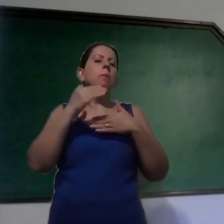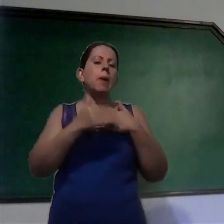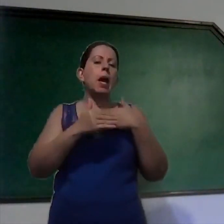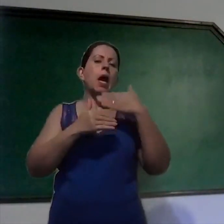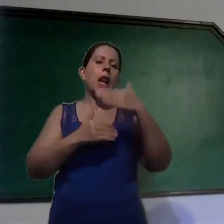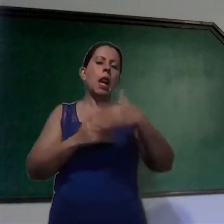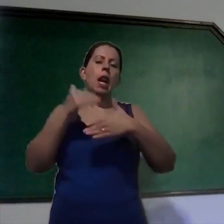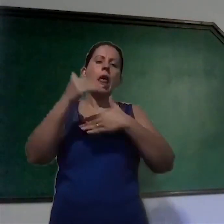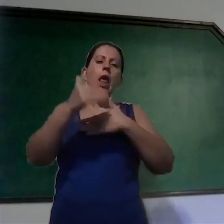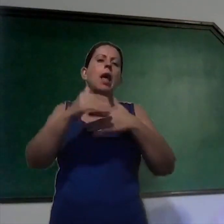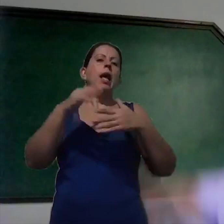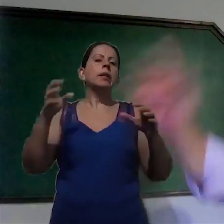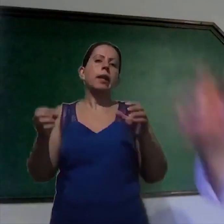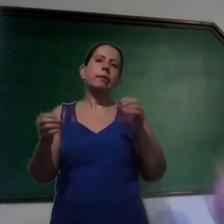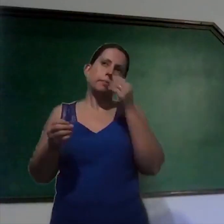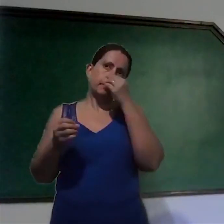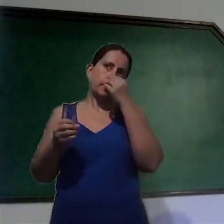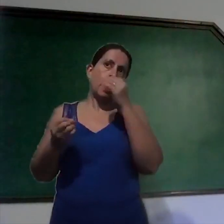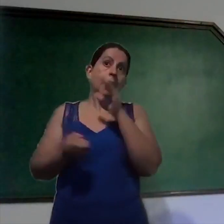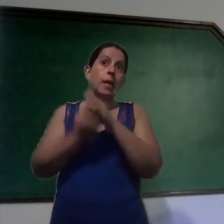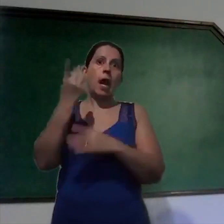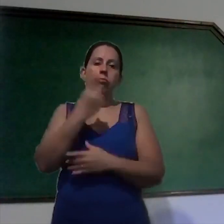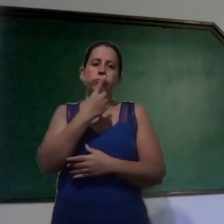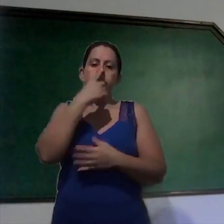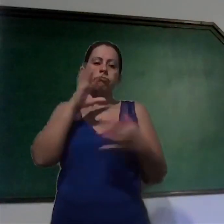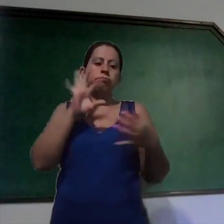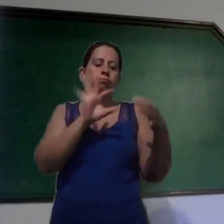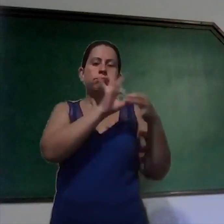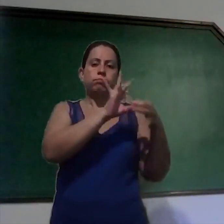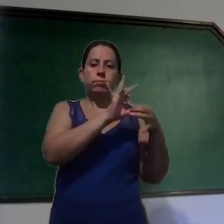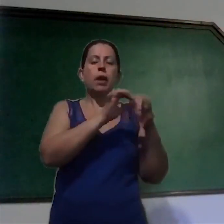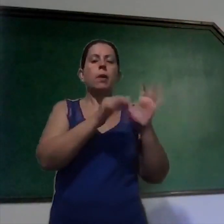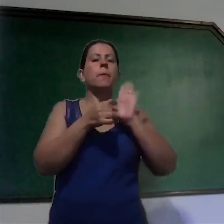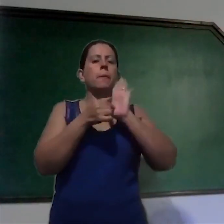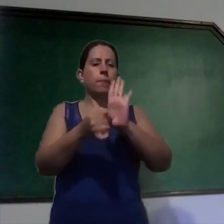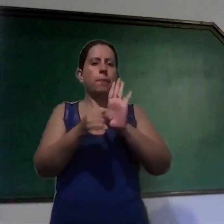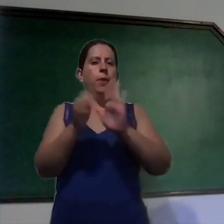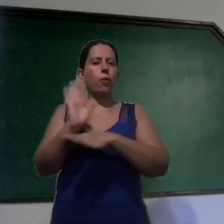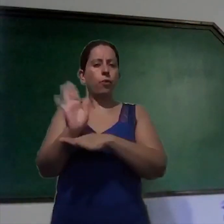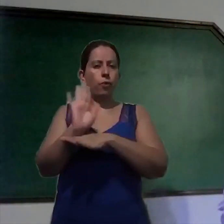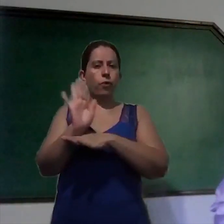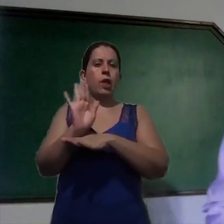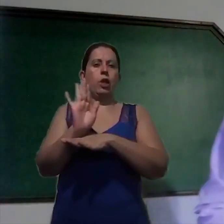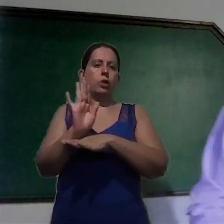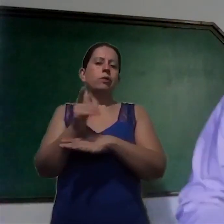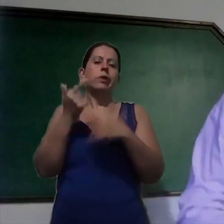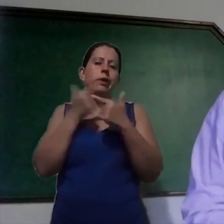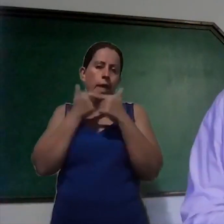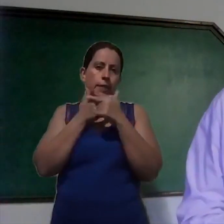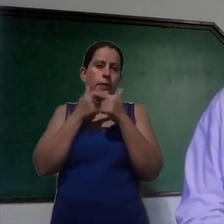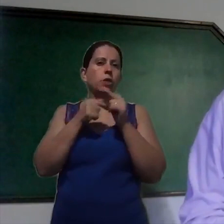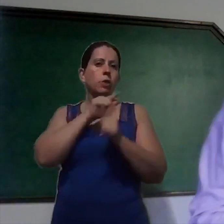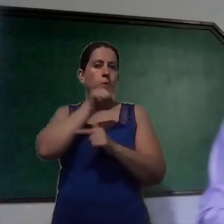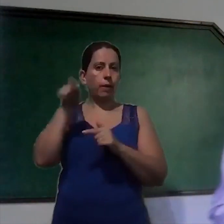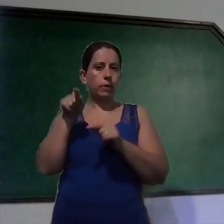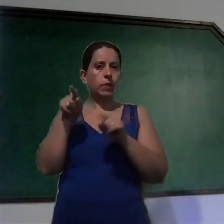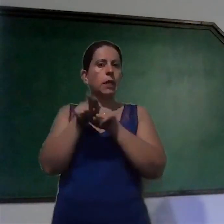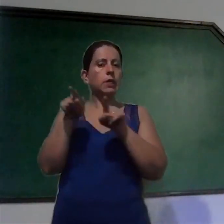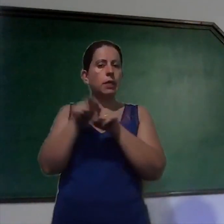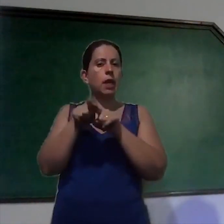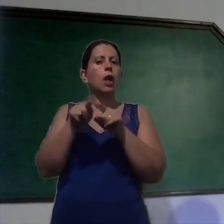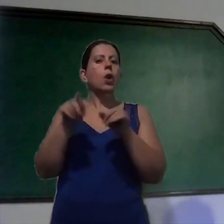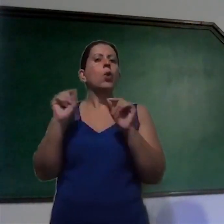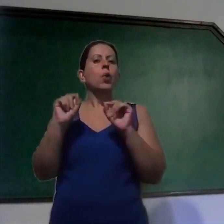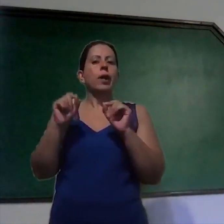mais até criar uma boa sintonia. Eu trouxe um videozinho bem engraçadinho para vocês também. E através